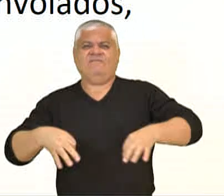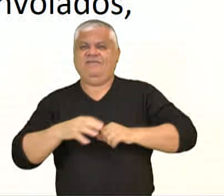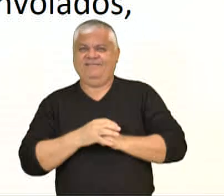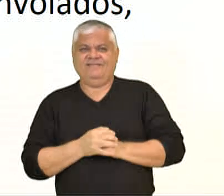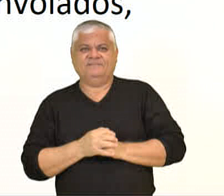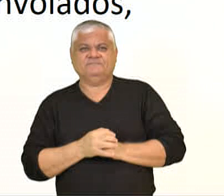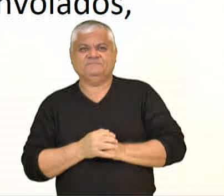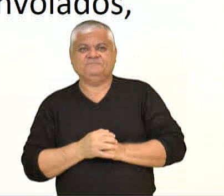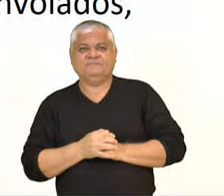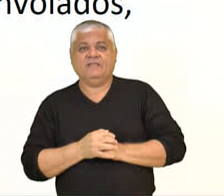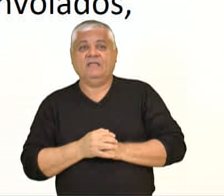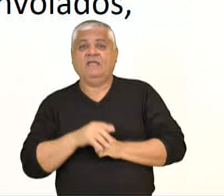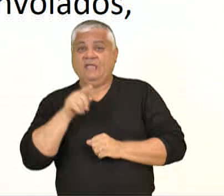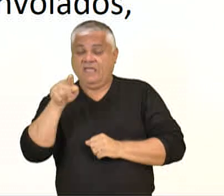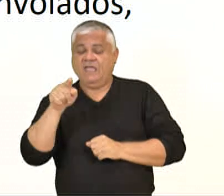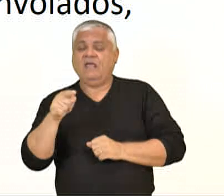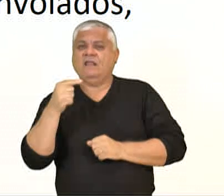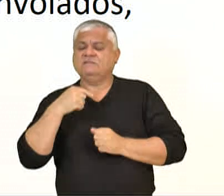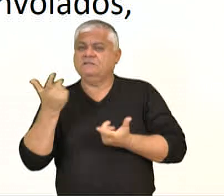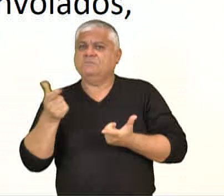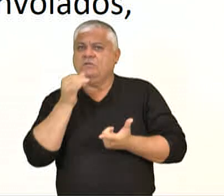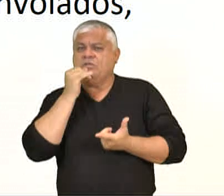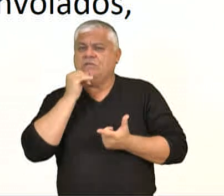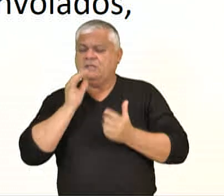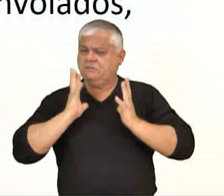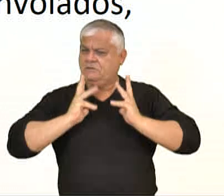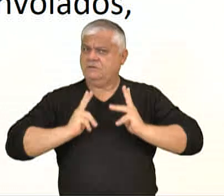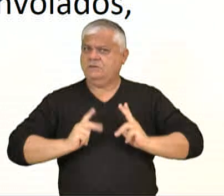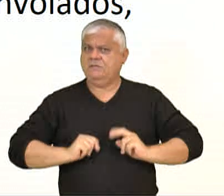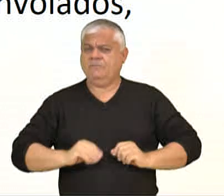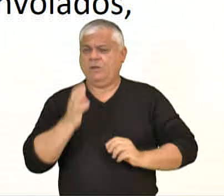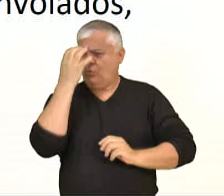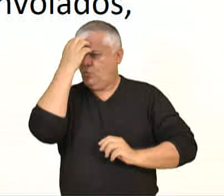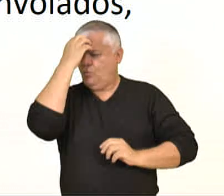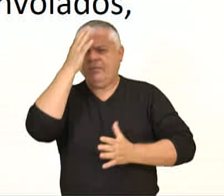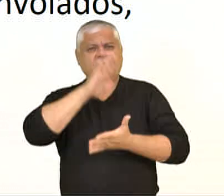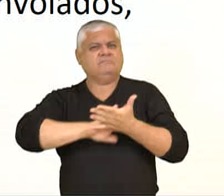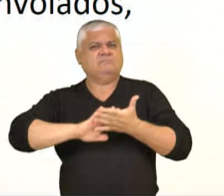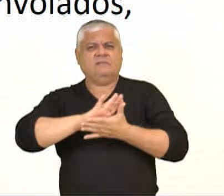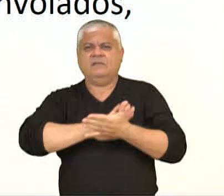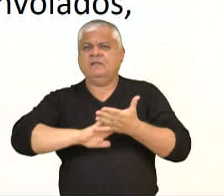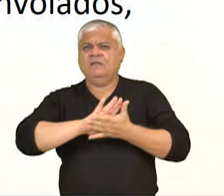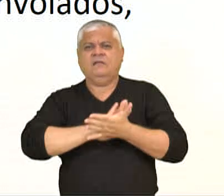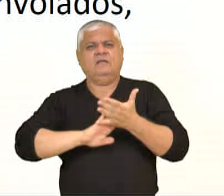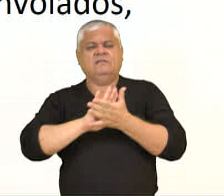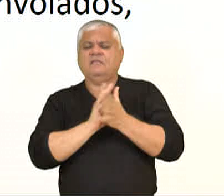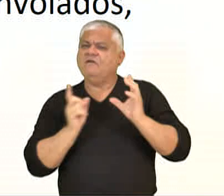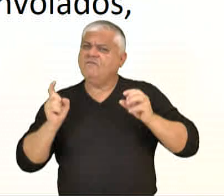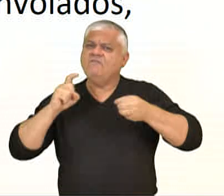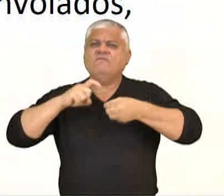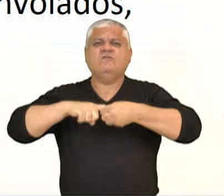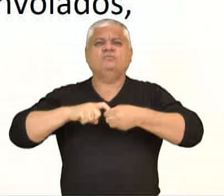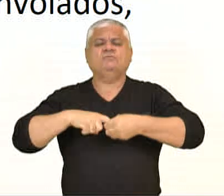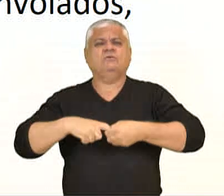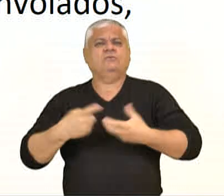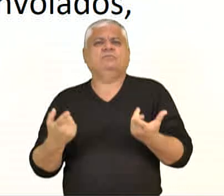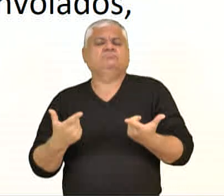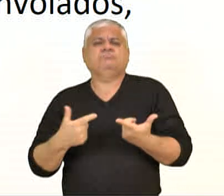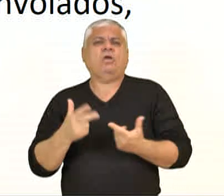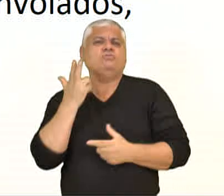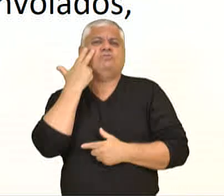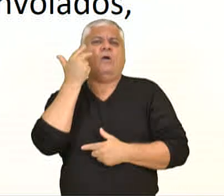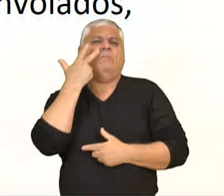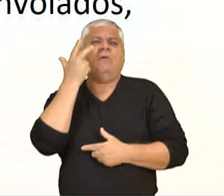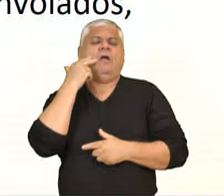distância. Soube-se nua e pura, veio sem culpa, voltou com dengos e fofos de bandeira